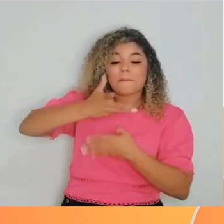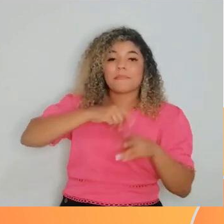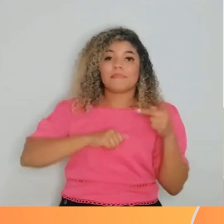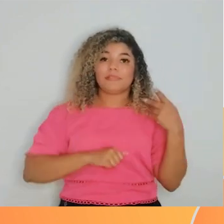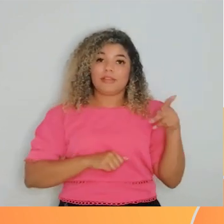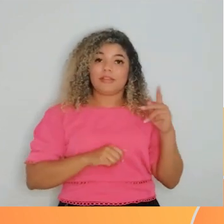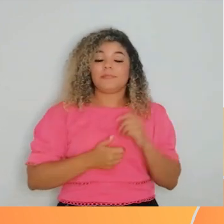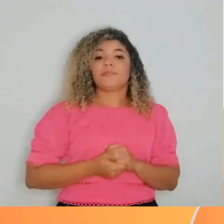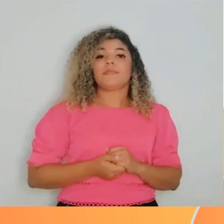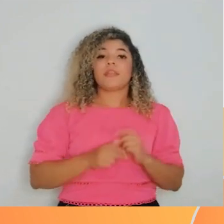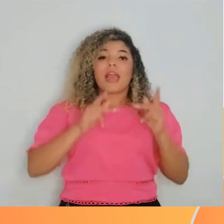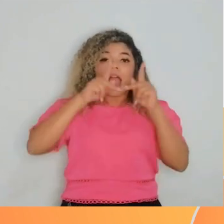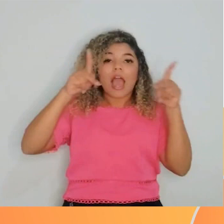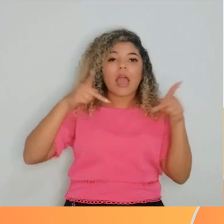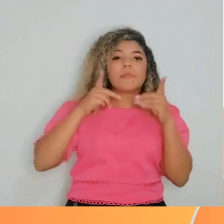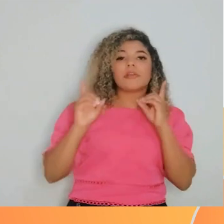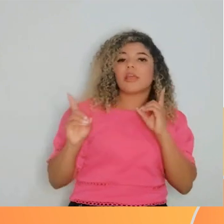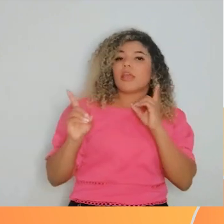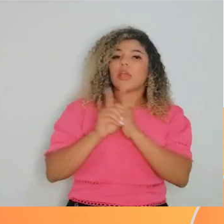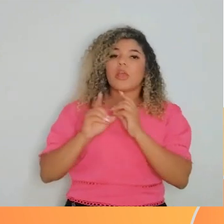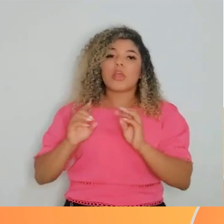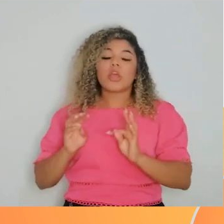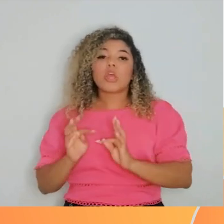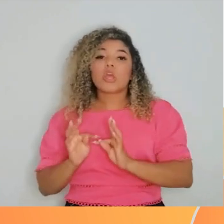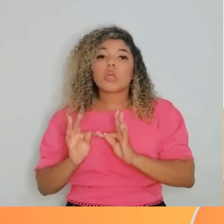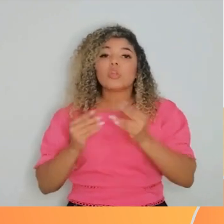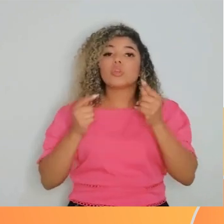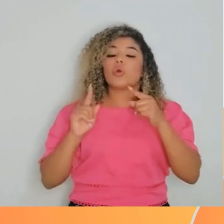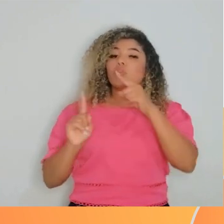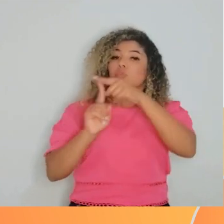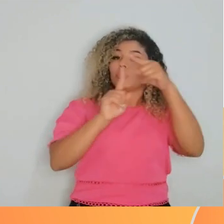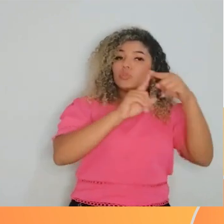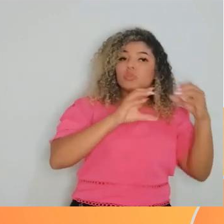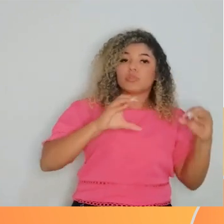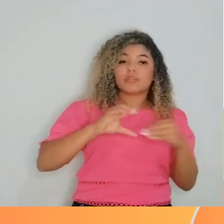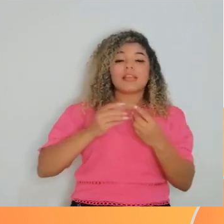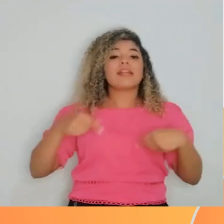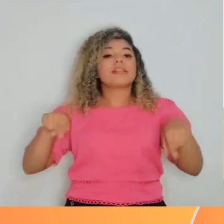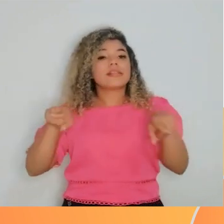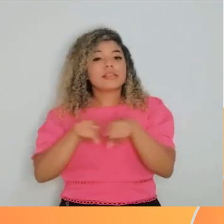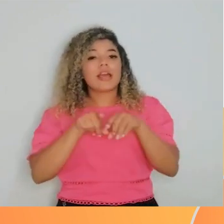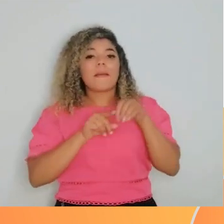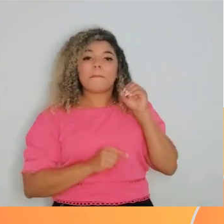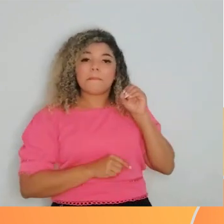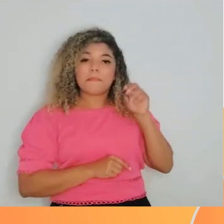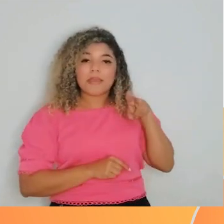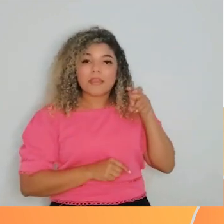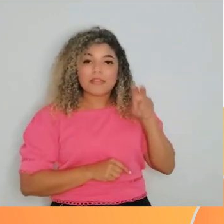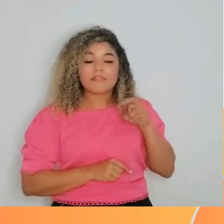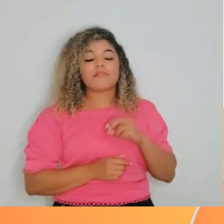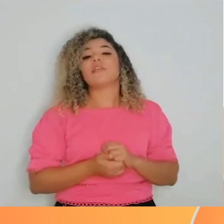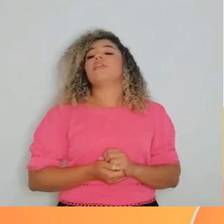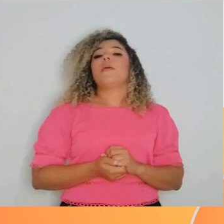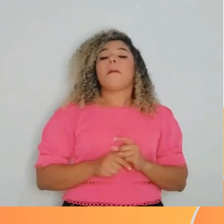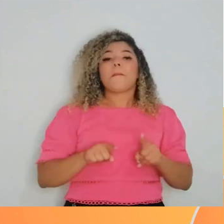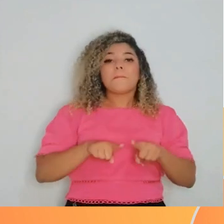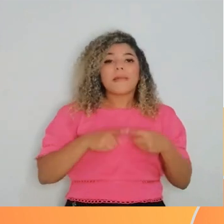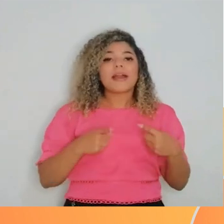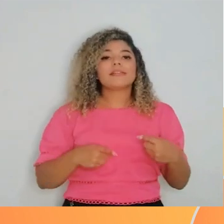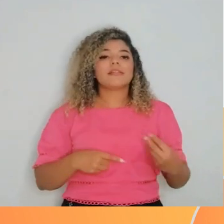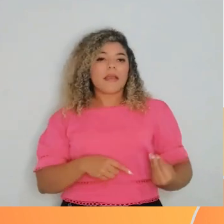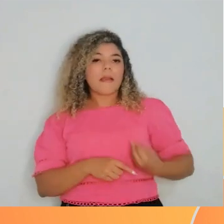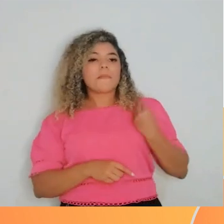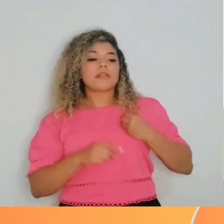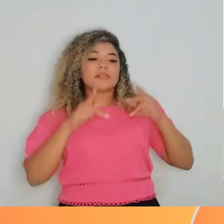proteínas. As proteínas são encontradas em todos os tipos de células e também nos vírus, que nós sabemos que não tem célula, não são considerados vivos,